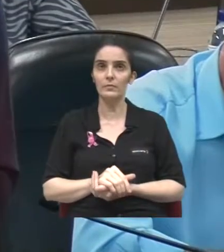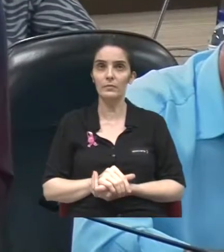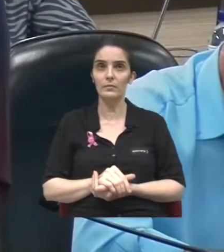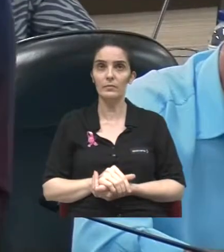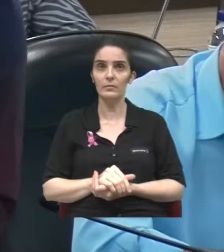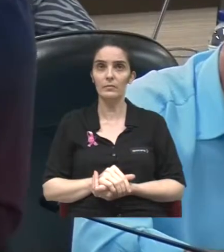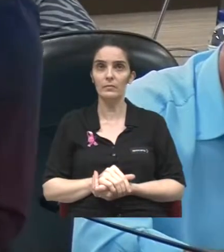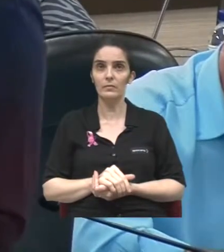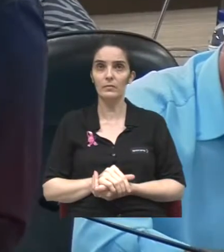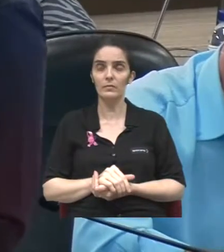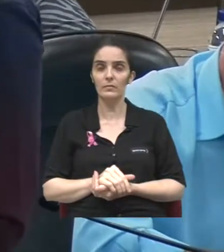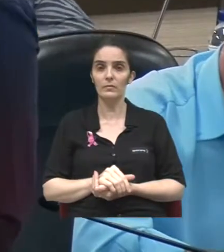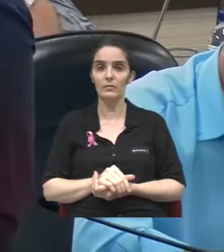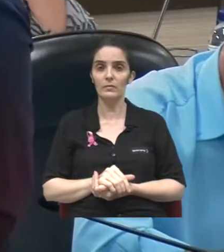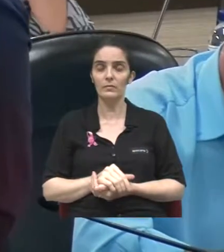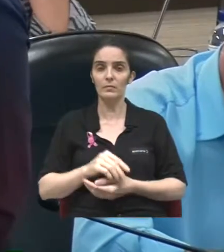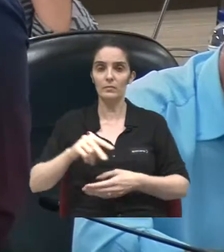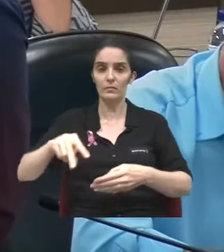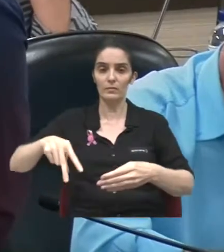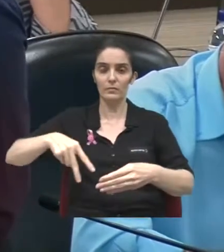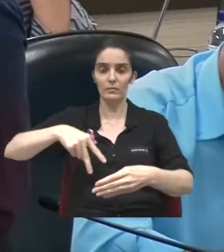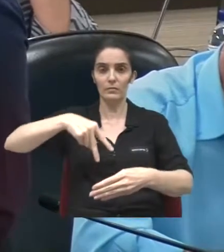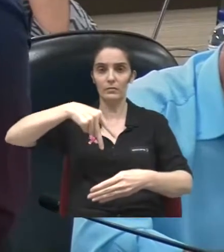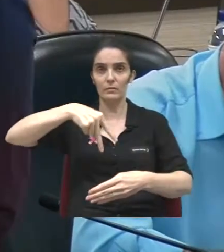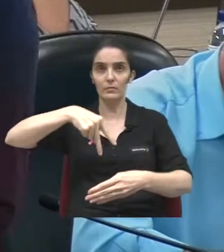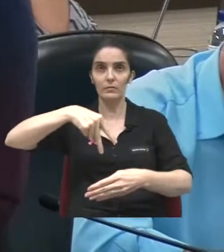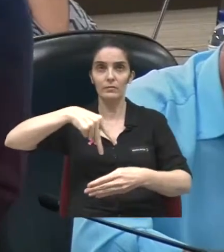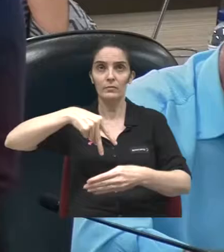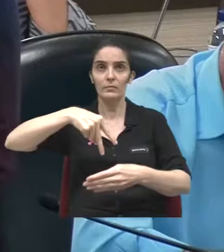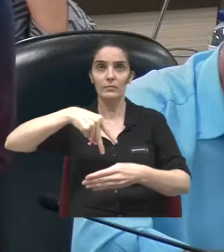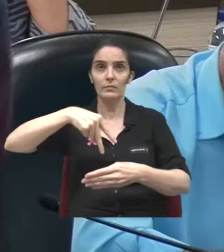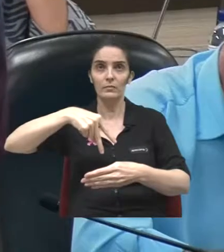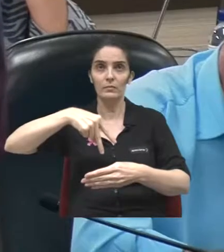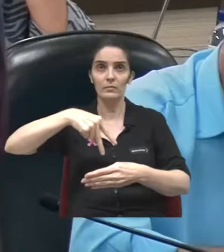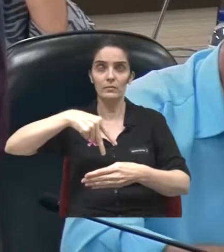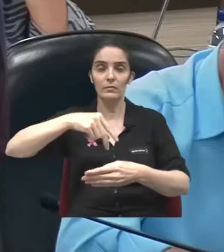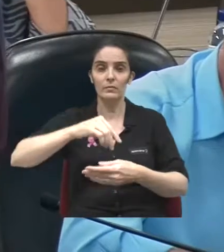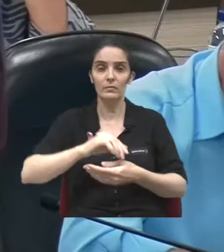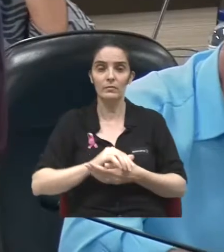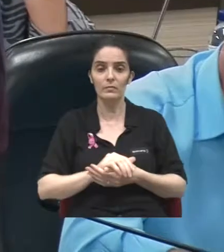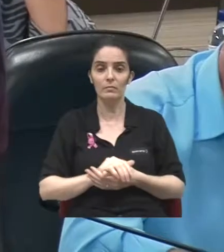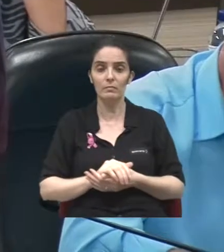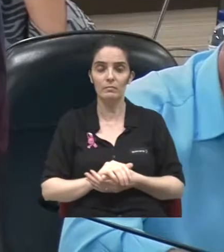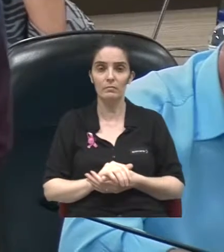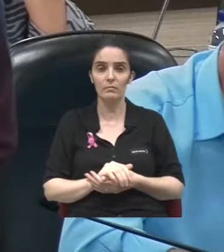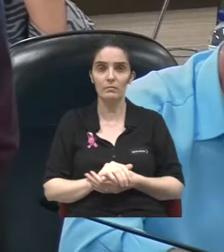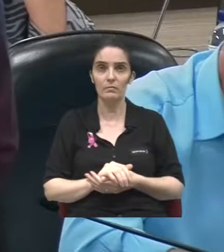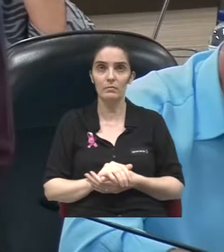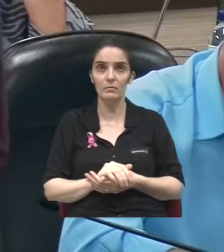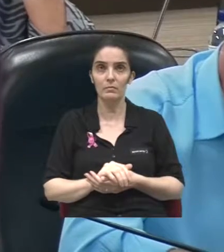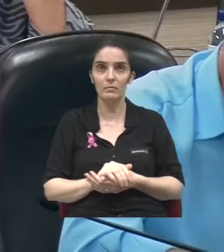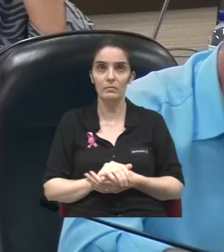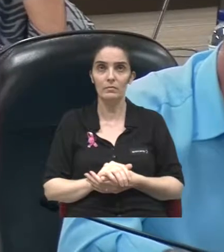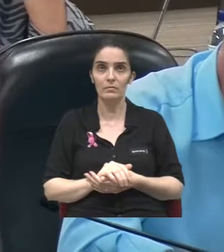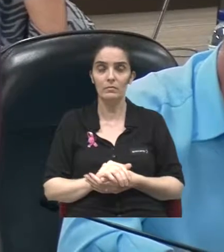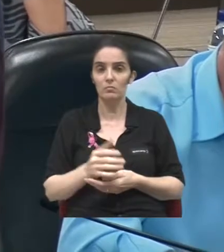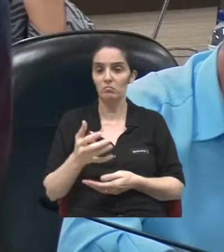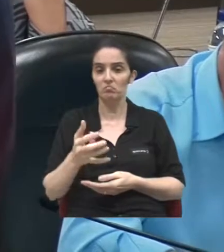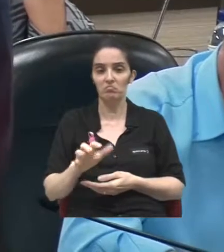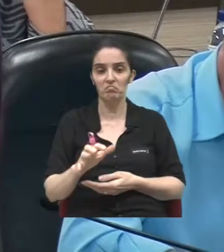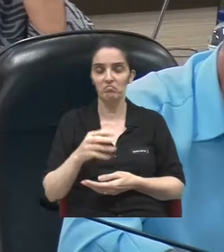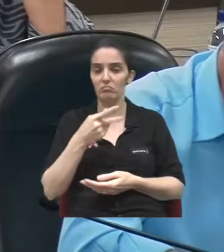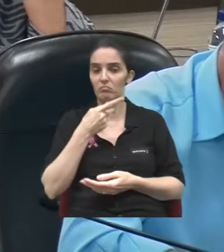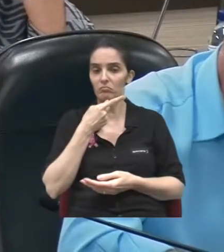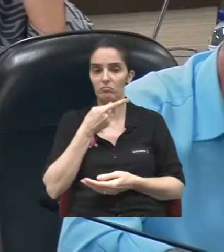me levanto até que um tanto quanto forçado, porque eu não queria comentar, mas